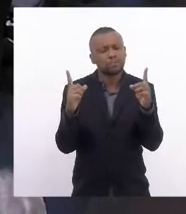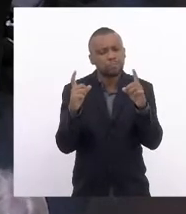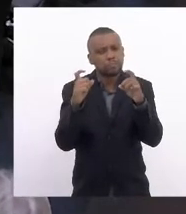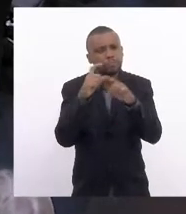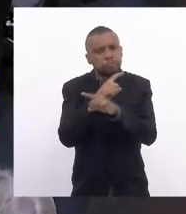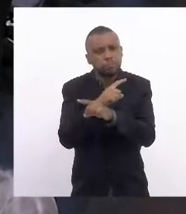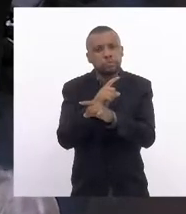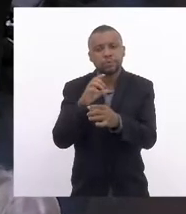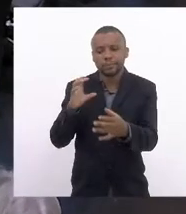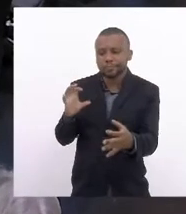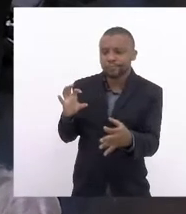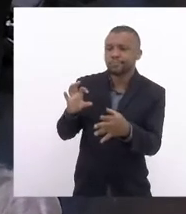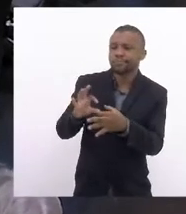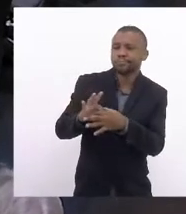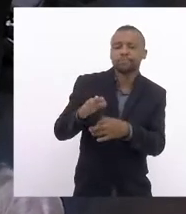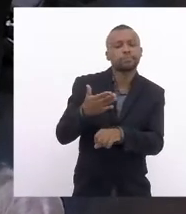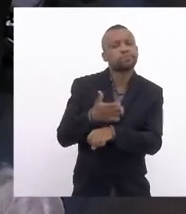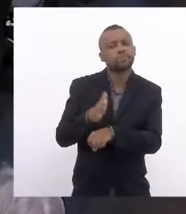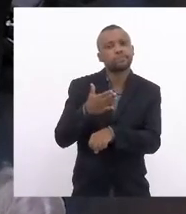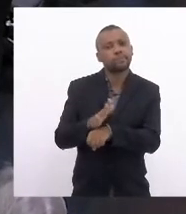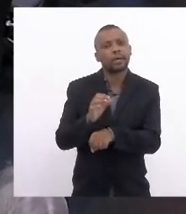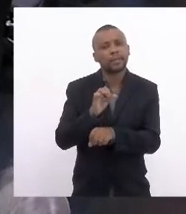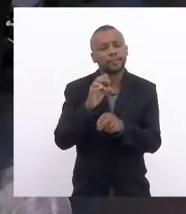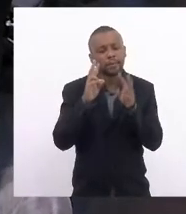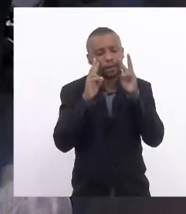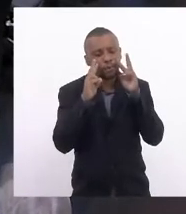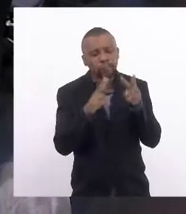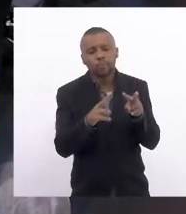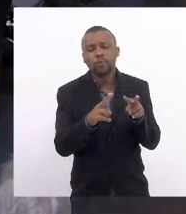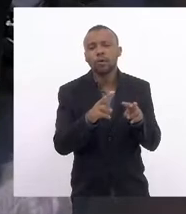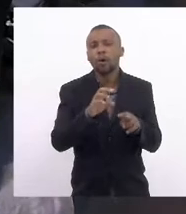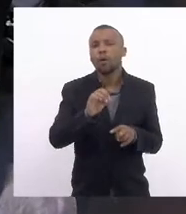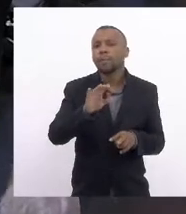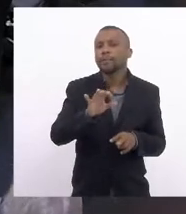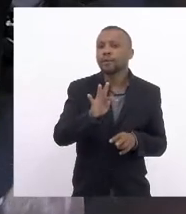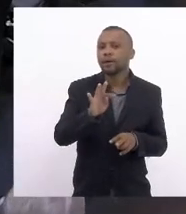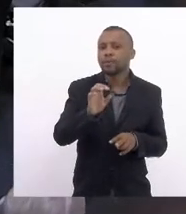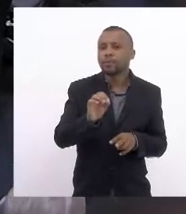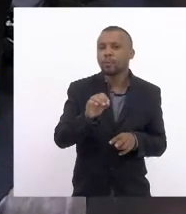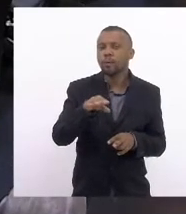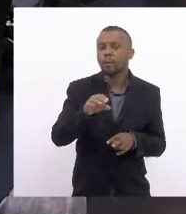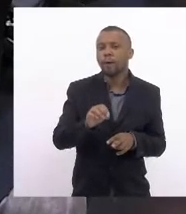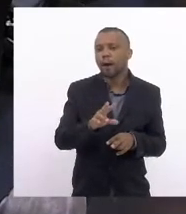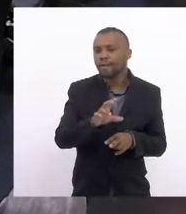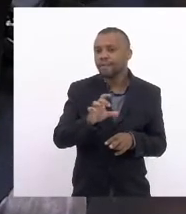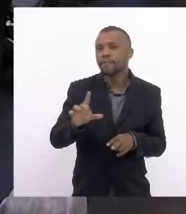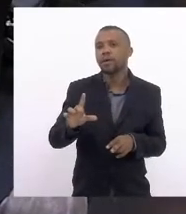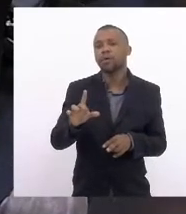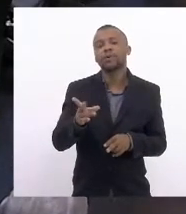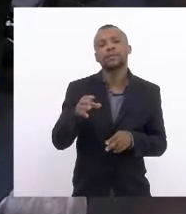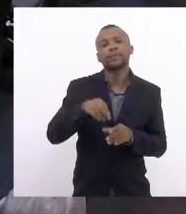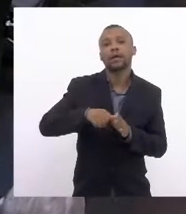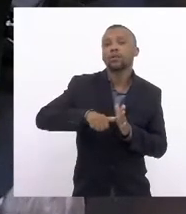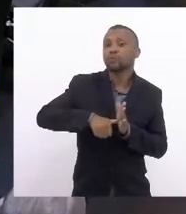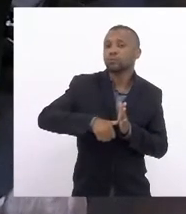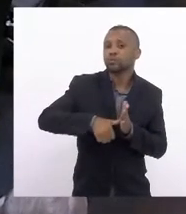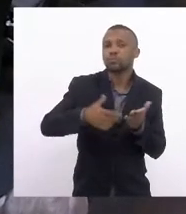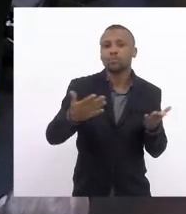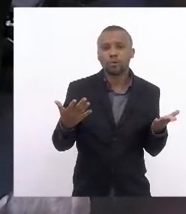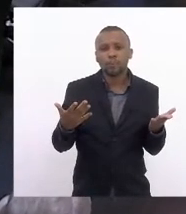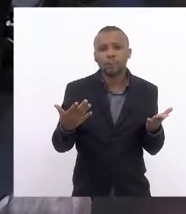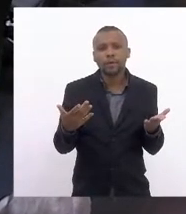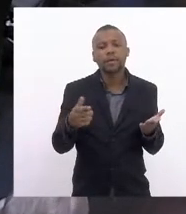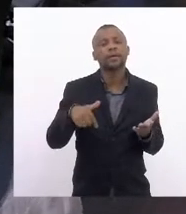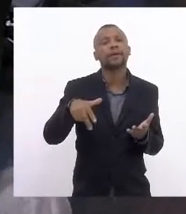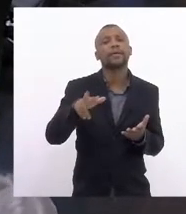difícil aplicação. Como se tomba objetos móveis de dentro de um clube? Quem terá competência